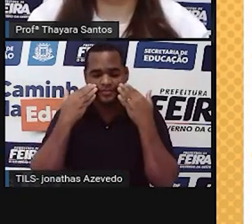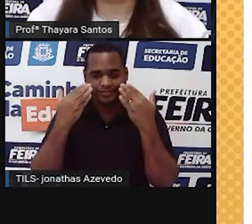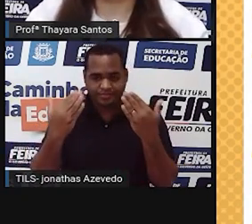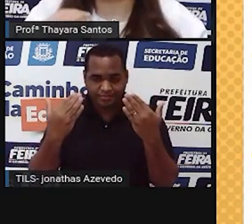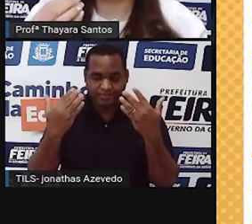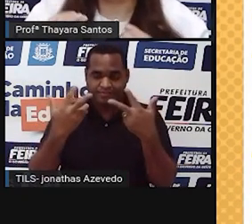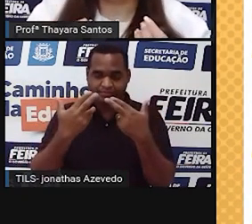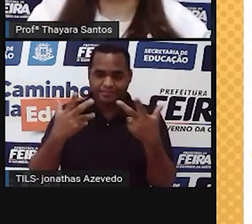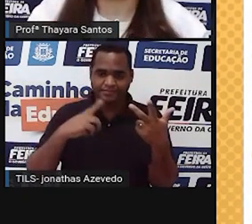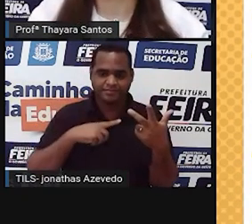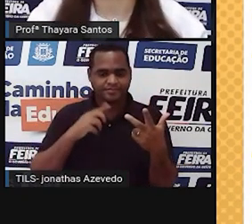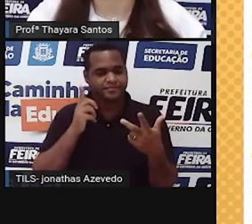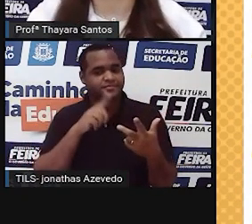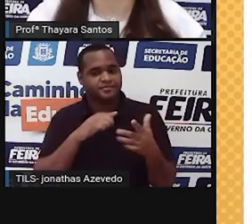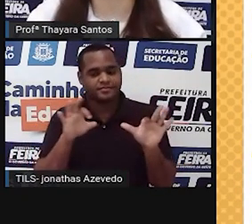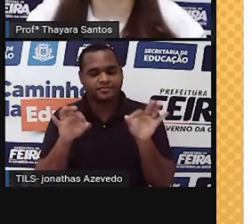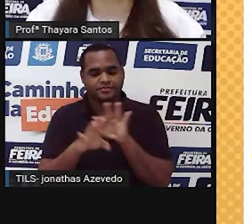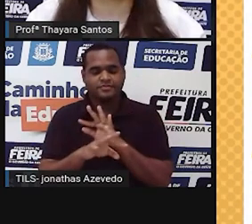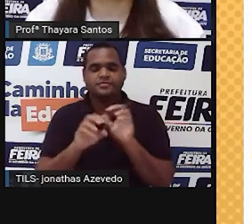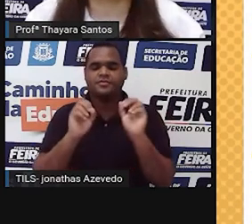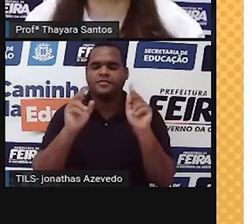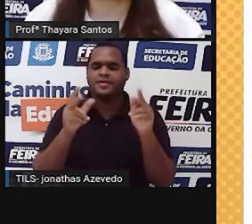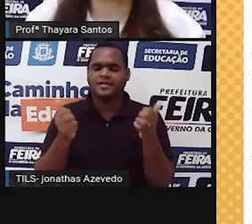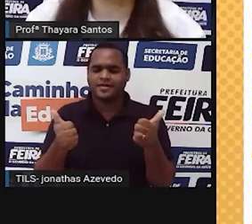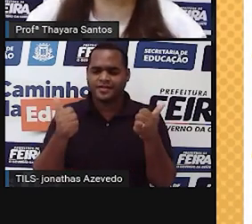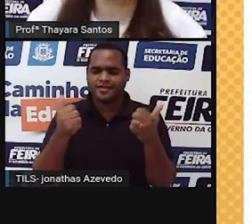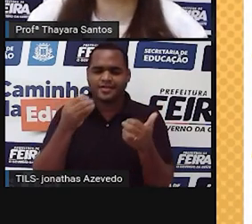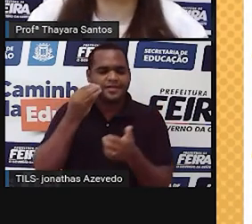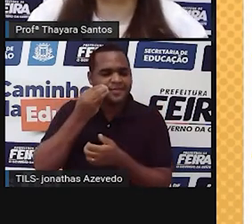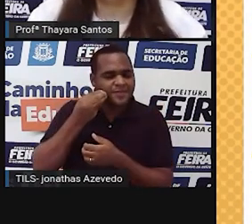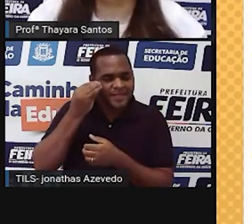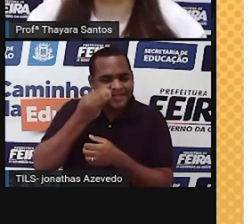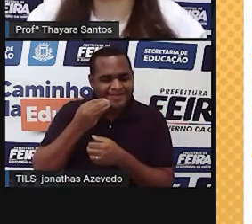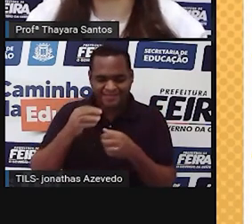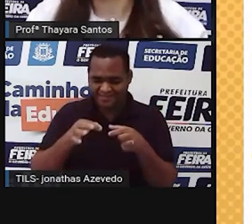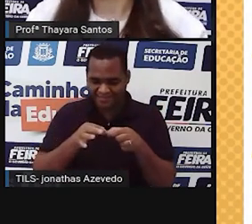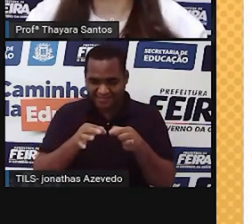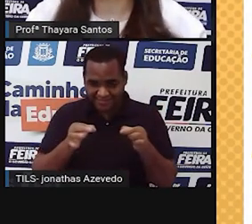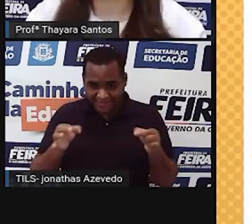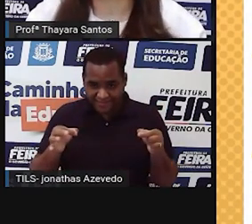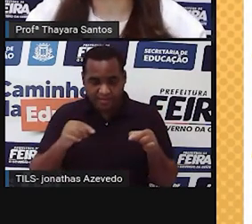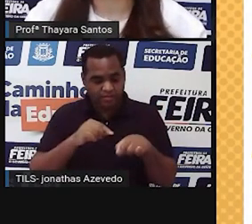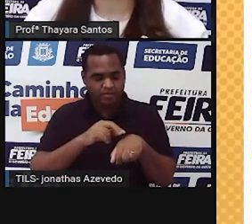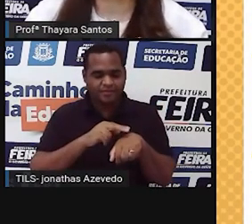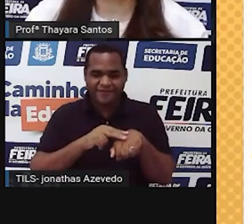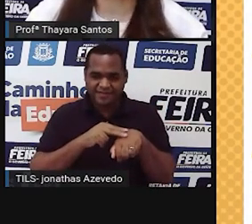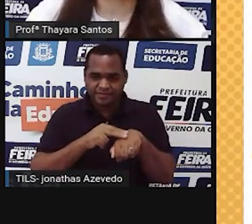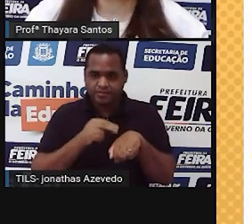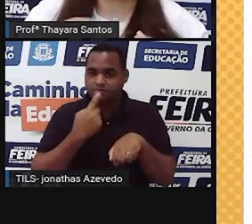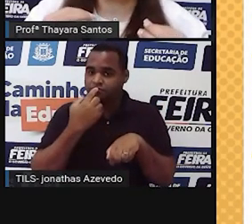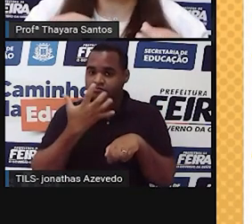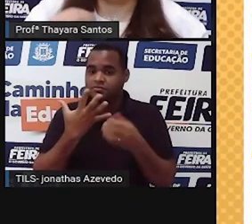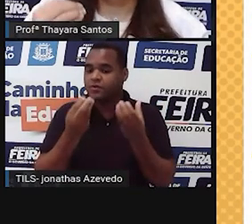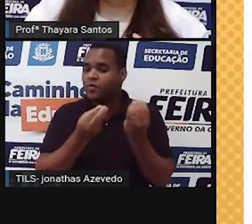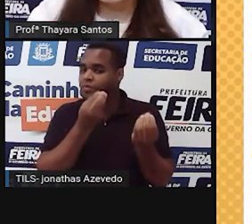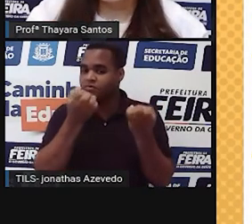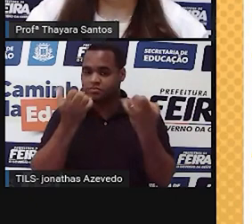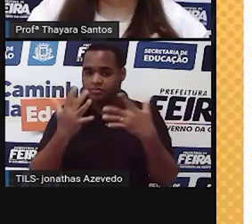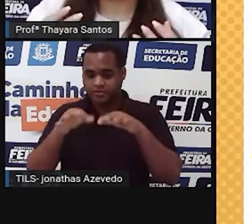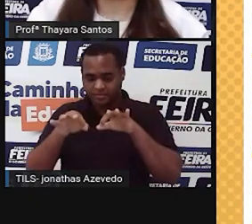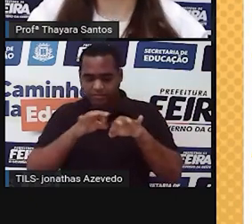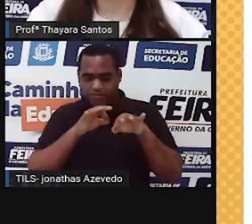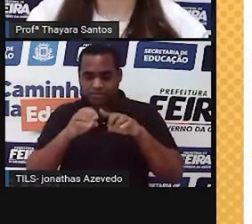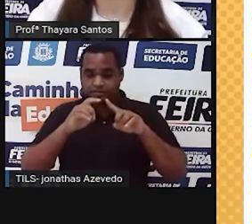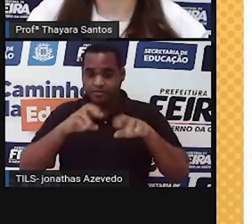demonstrar, né, conseguiu comprovar, na verdade, através dos experimentos dele com as ervilhas, como é que os